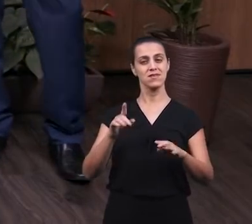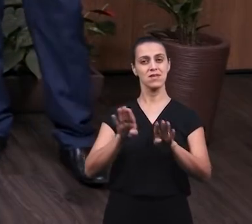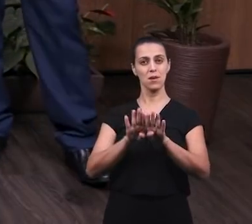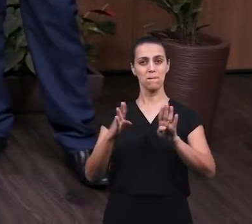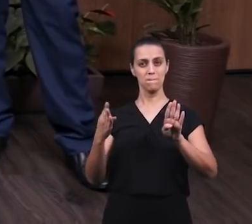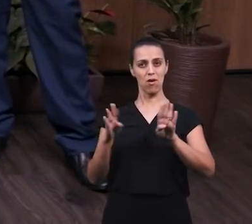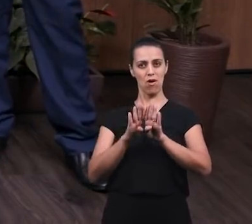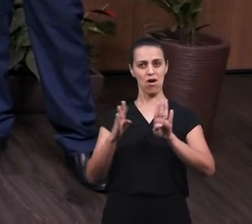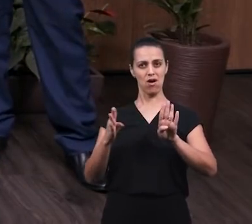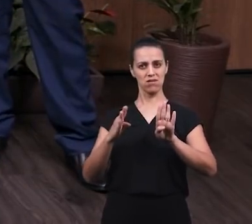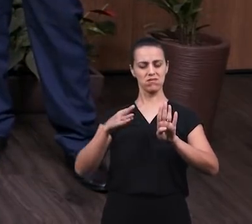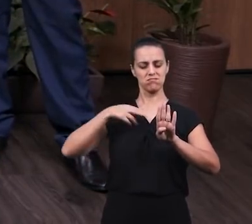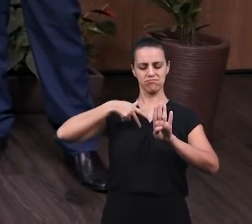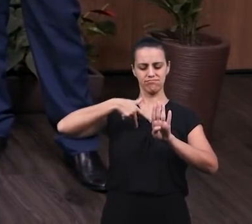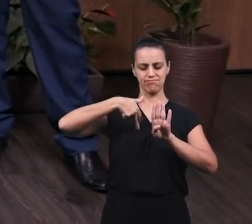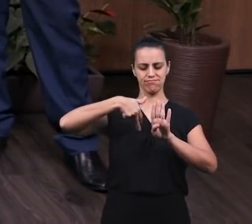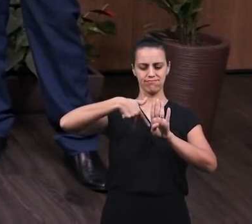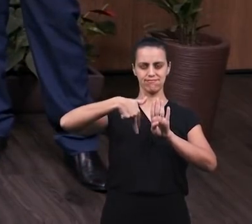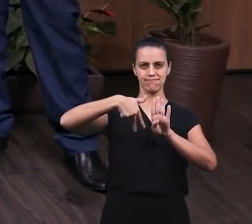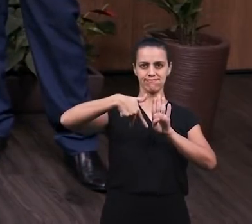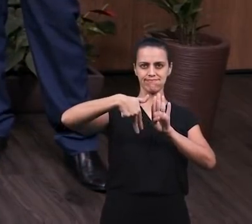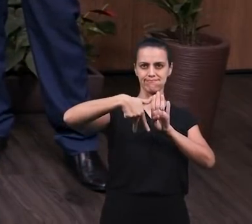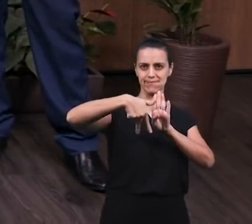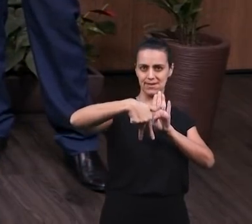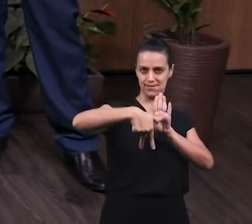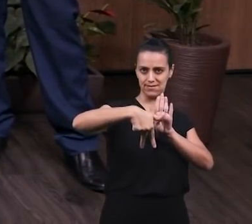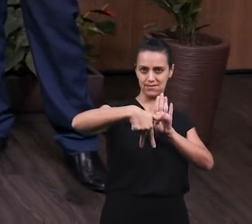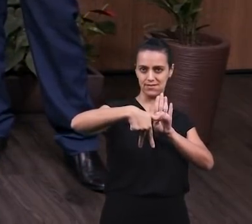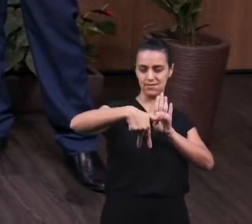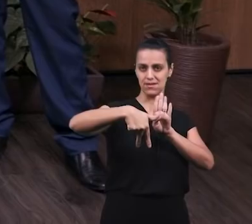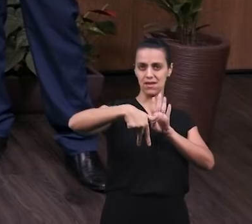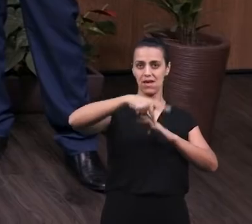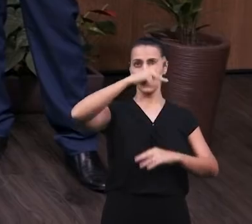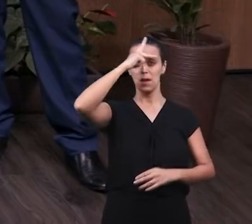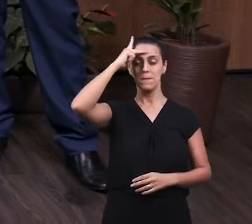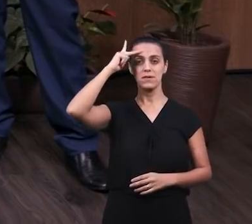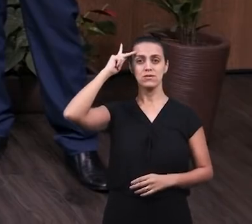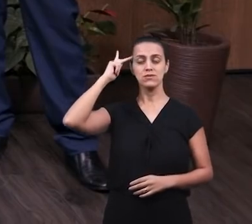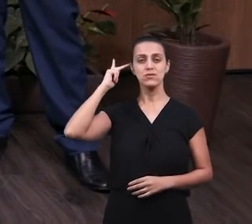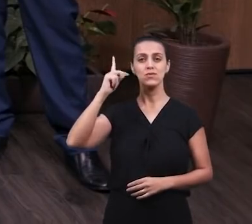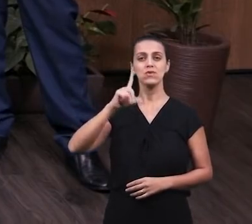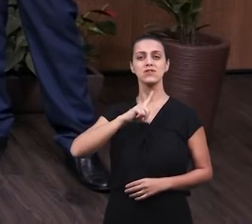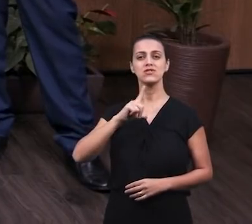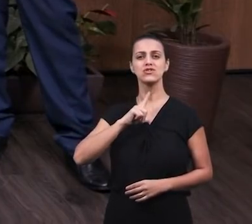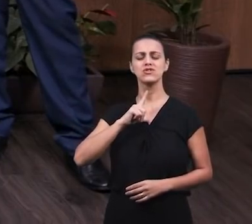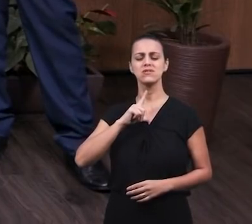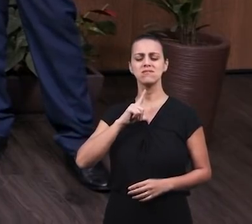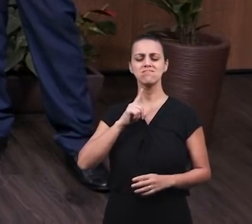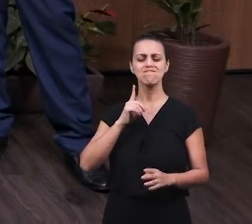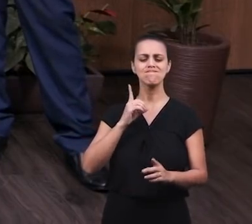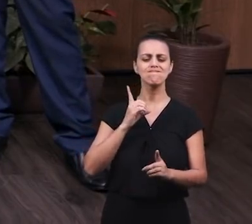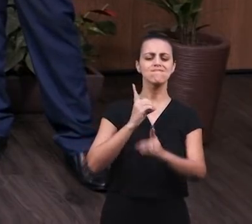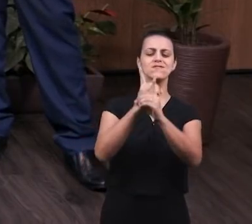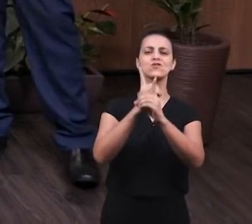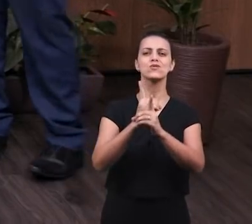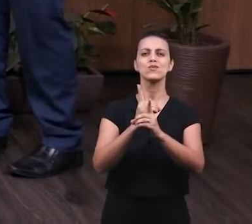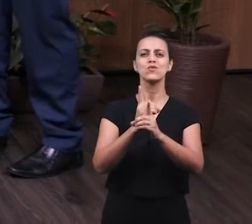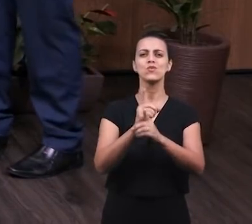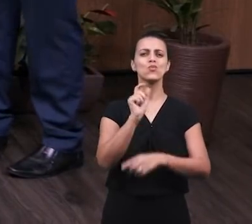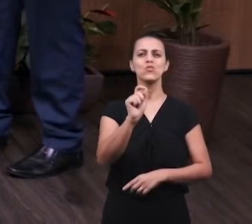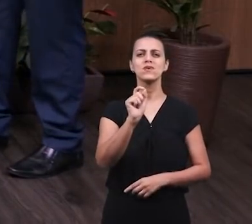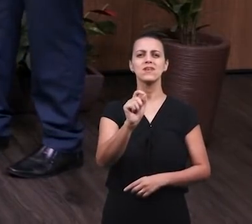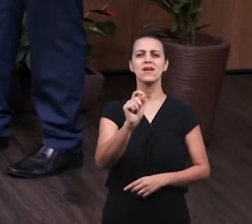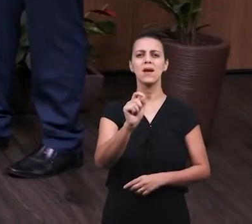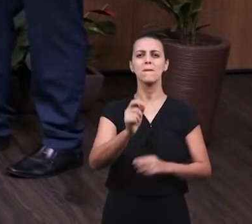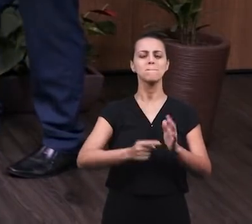porta ou pelo reposteiro, o homem encontrava o quê? Qual o primeiro utensílio